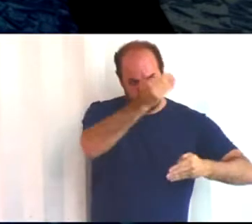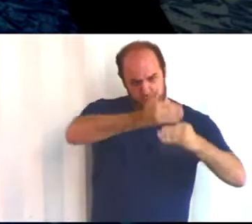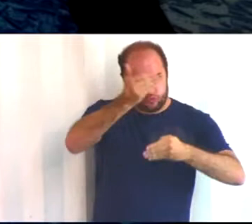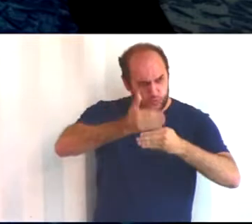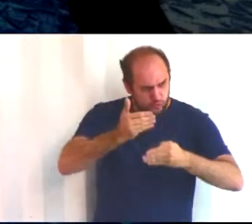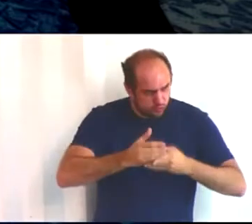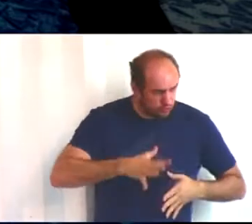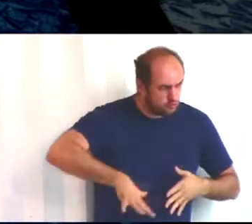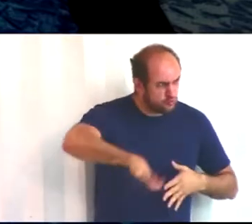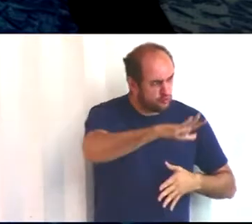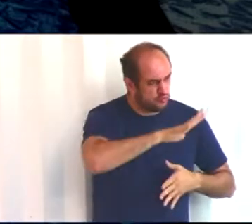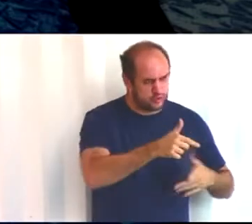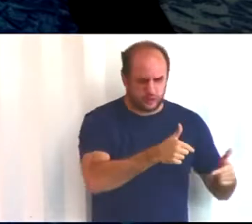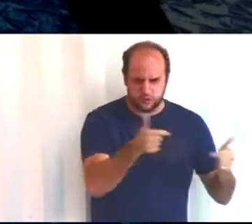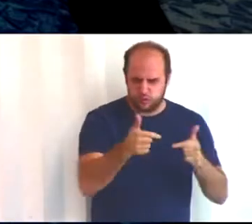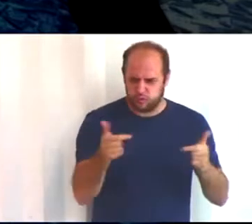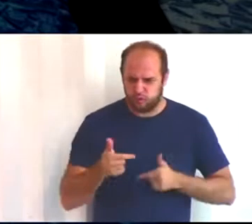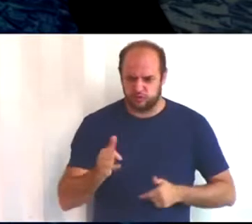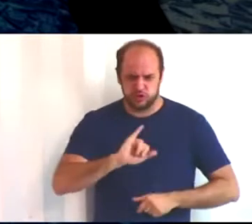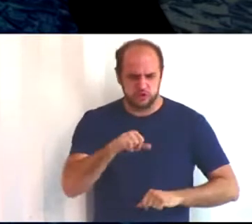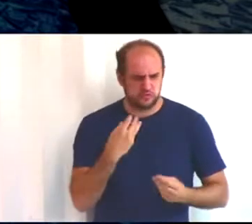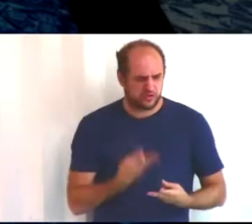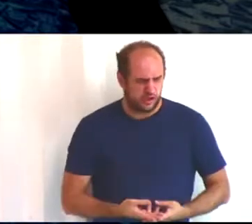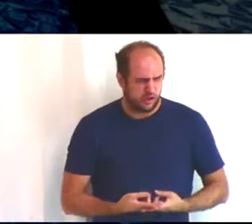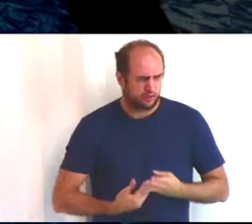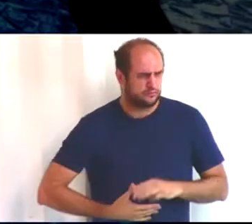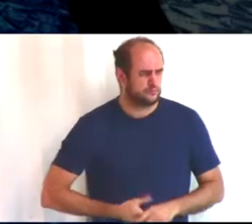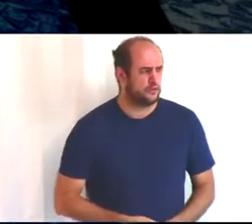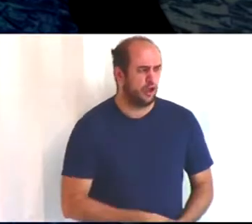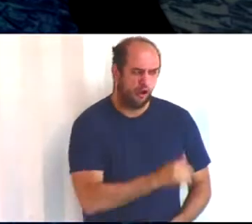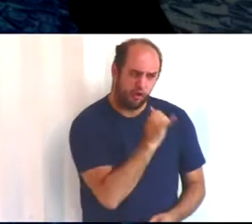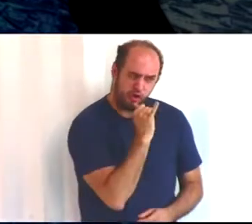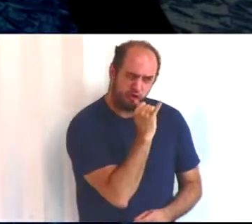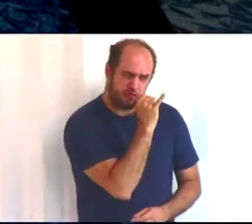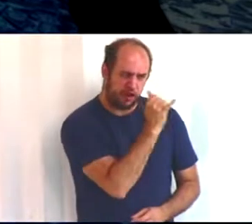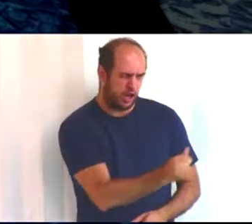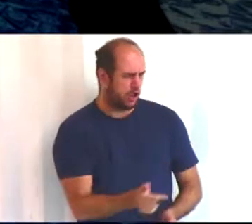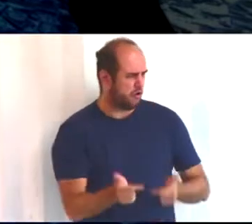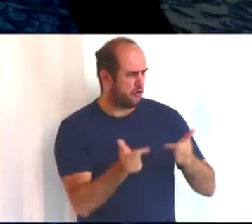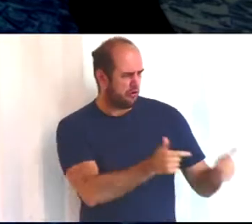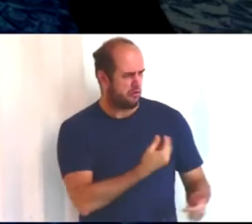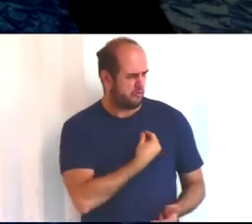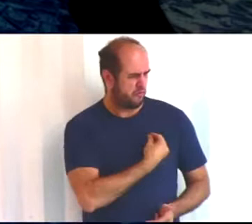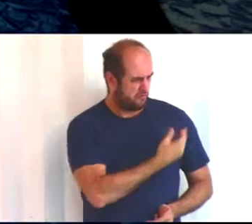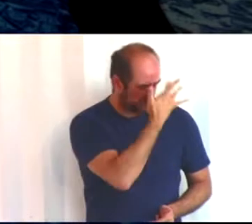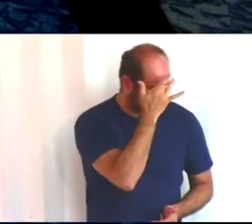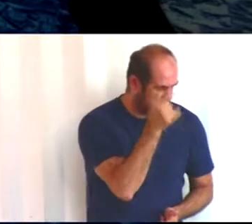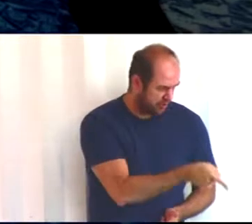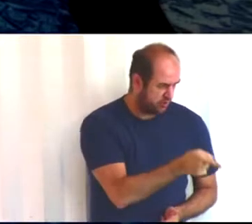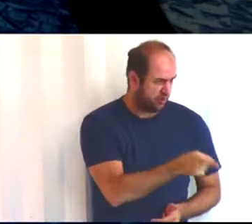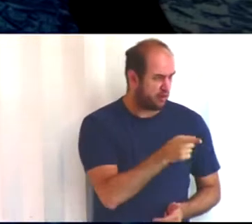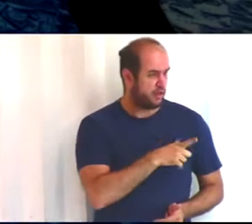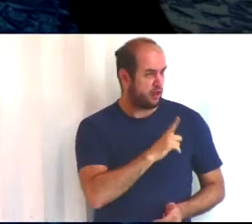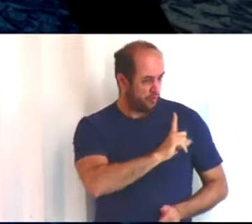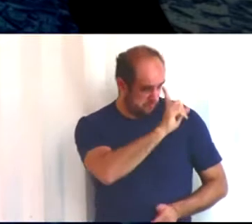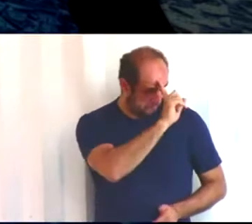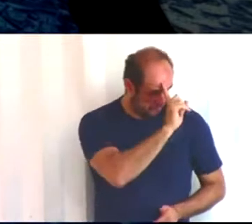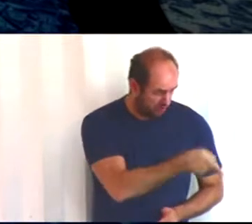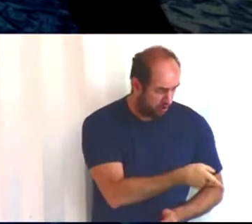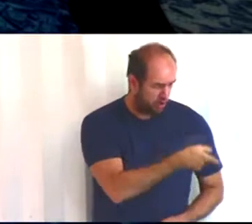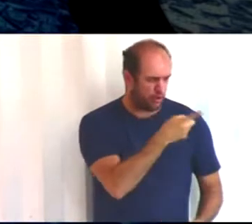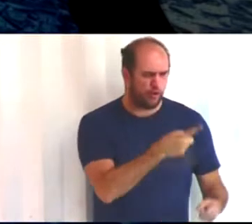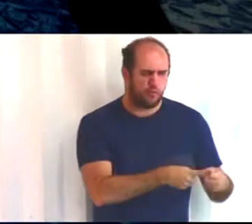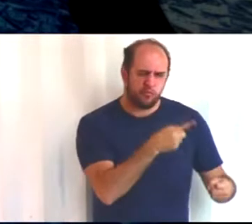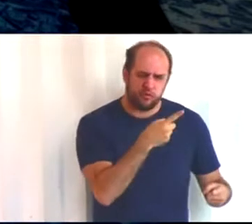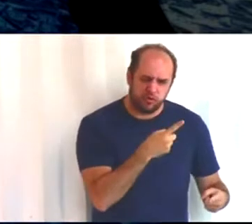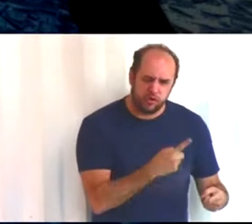e contra todas as cidades de Judá. Pronunciarei contra os moradores destas as minhas sentenças, por causa de